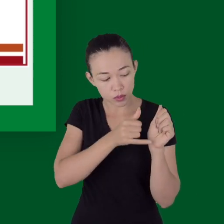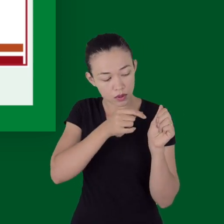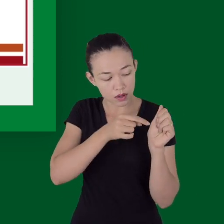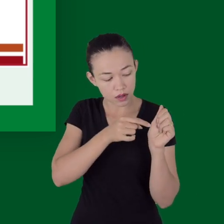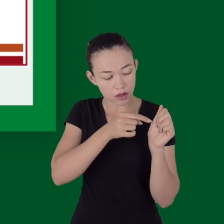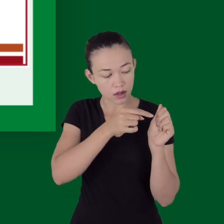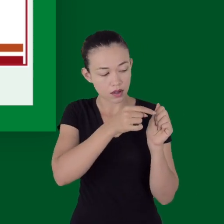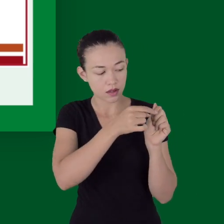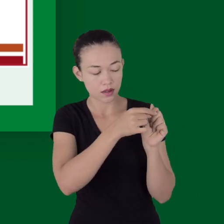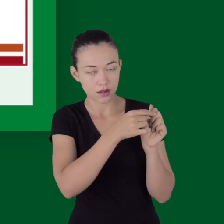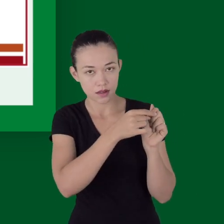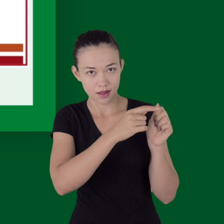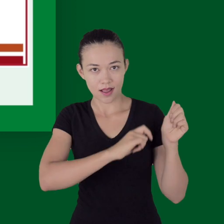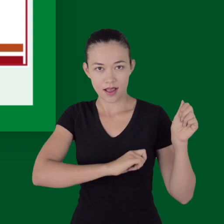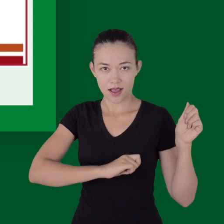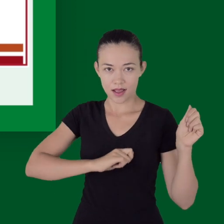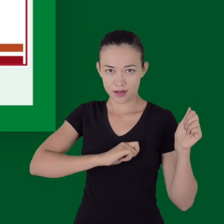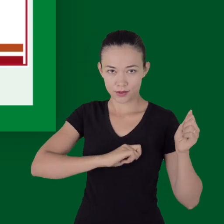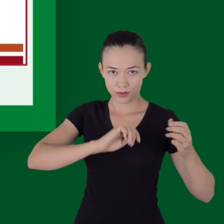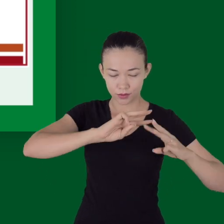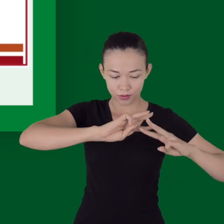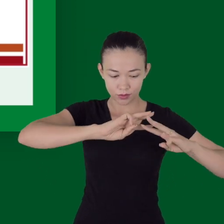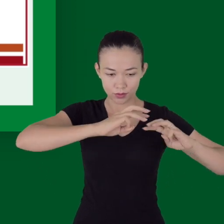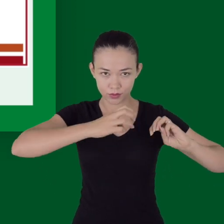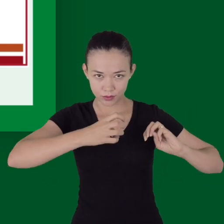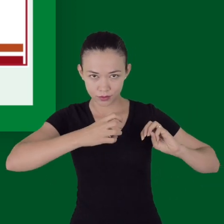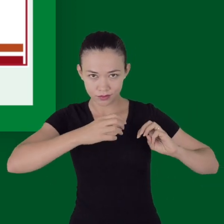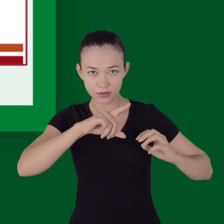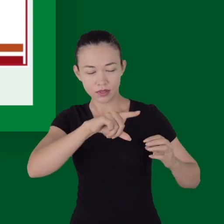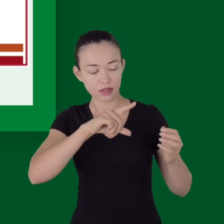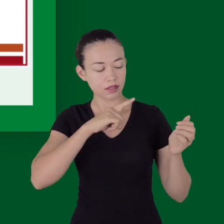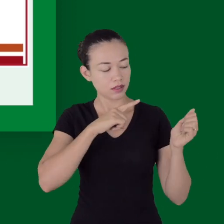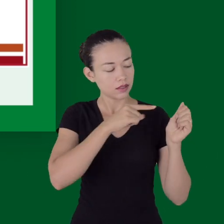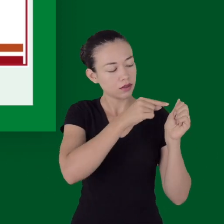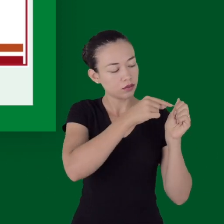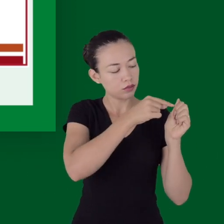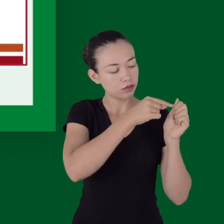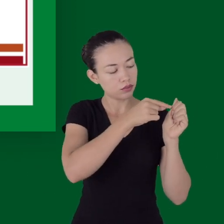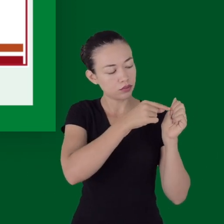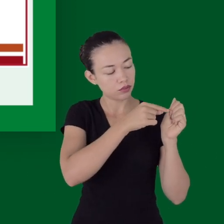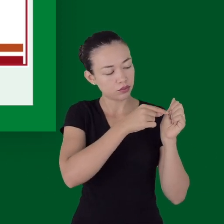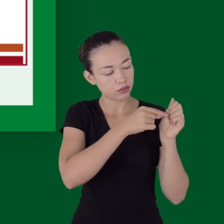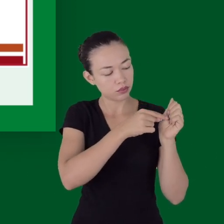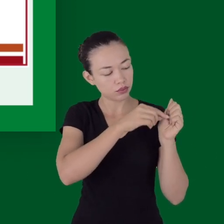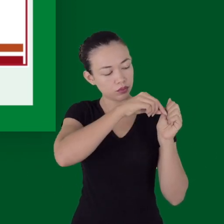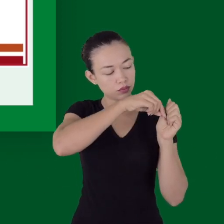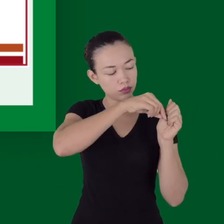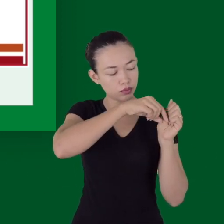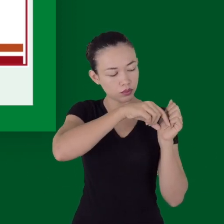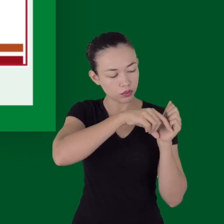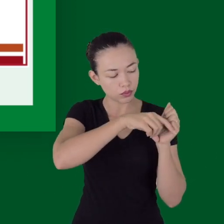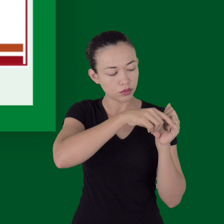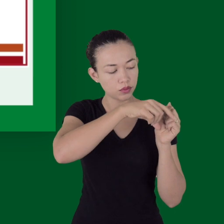sinusal para a despolarização atrial e para o nó atrioventricular. Assim, a gente consegue ver que